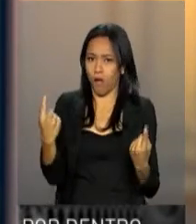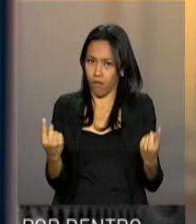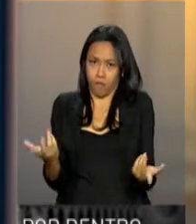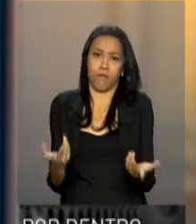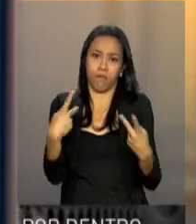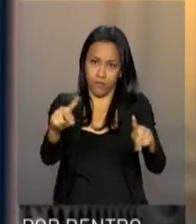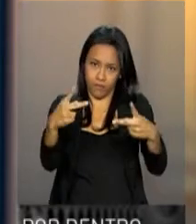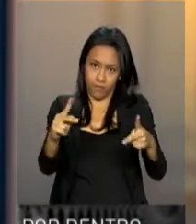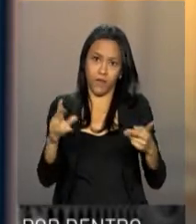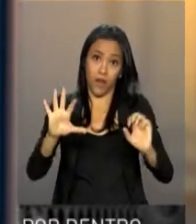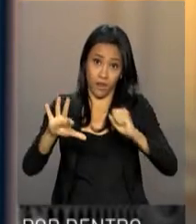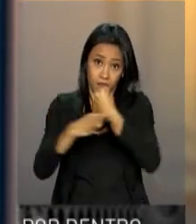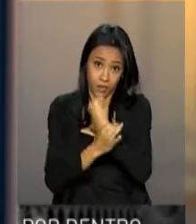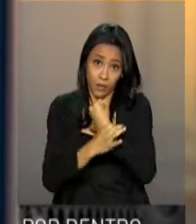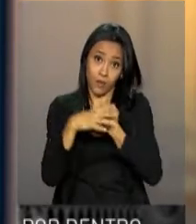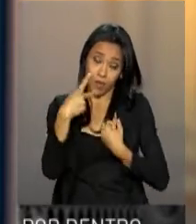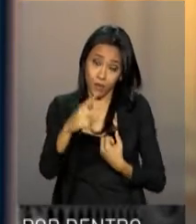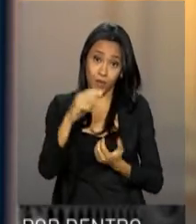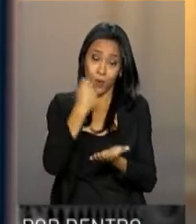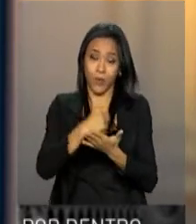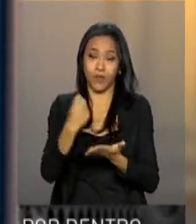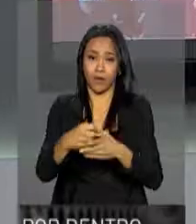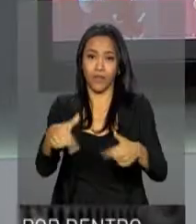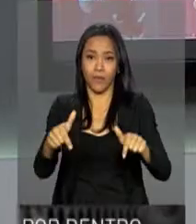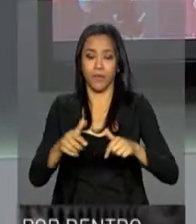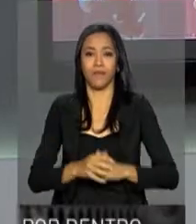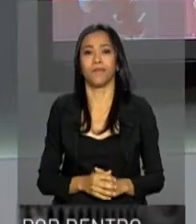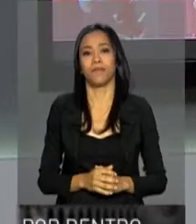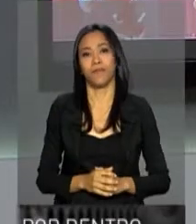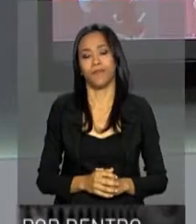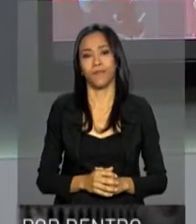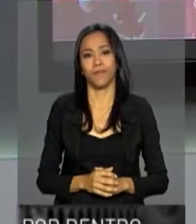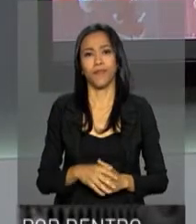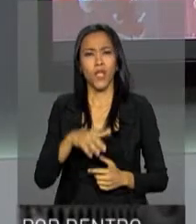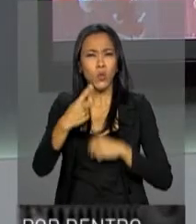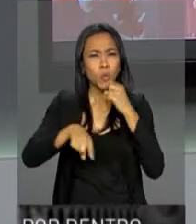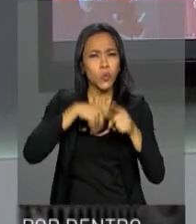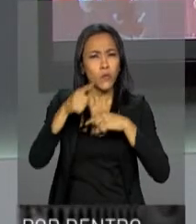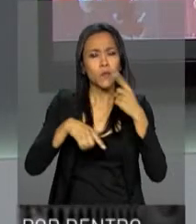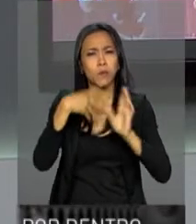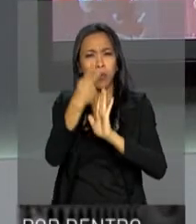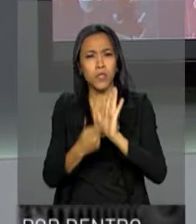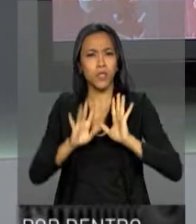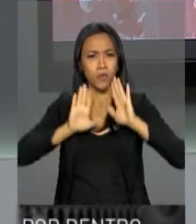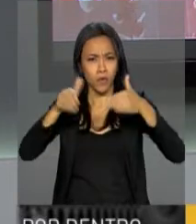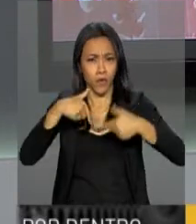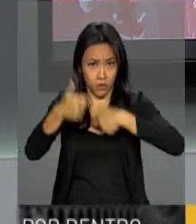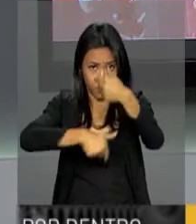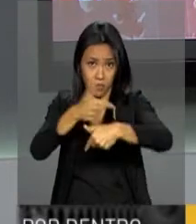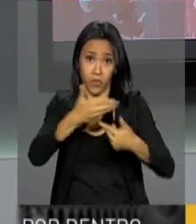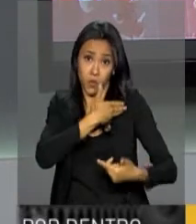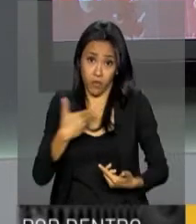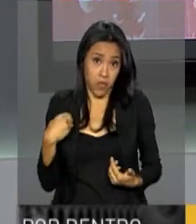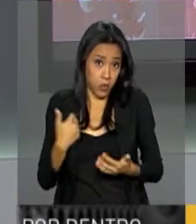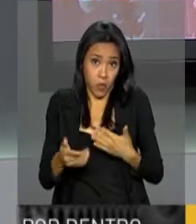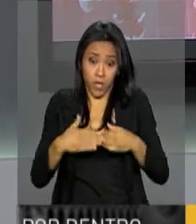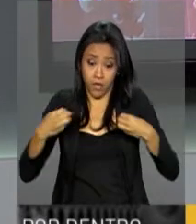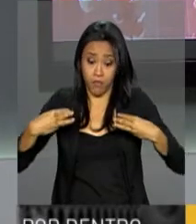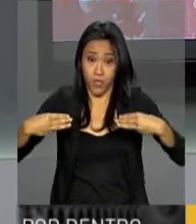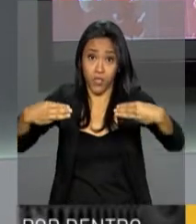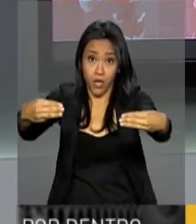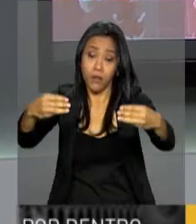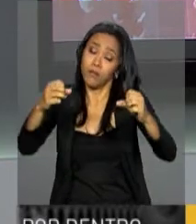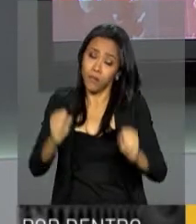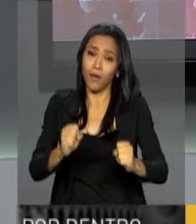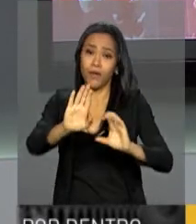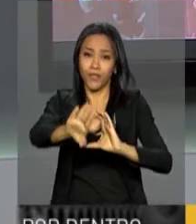eficiência para garantir o seu contrato de trabalho. Dúvidas sobre algum projeto ou ação do governo de qualquer ministério? Então escreva